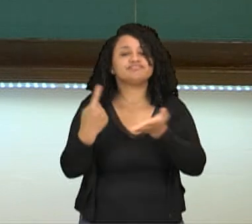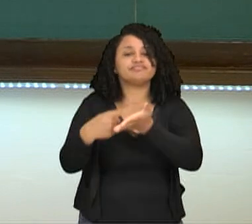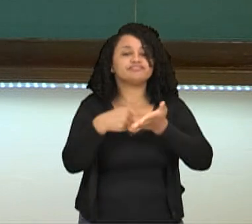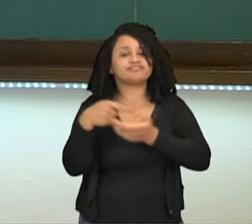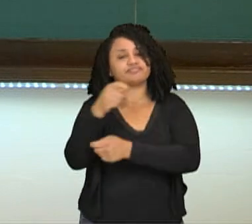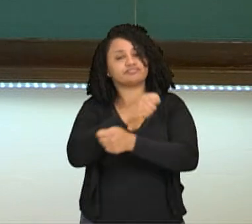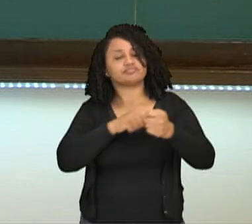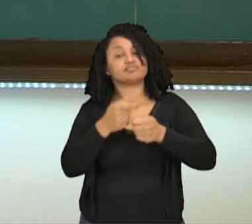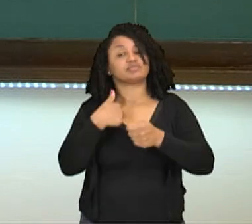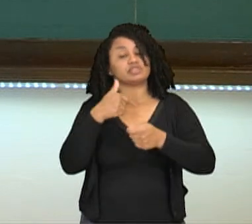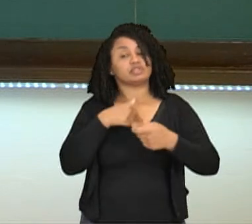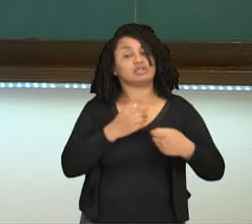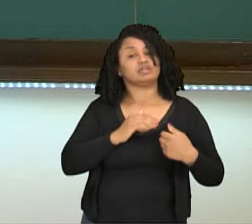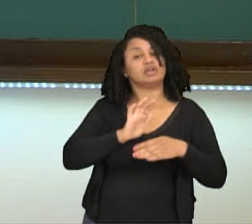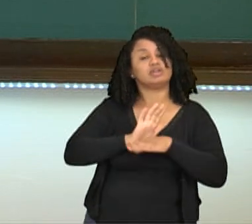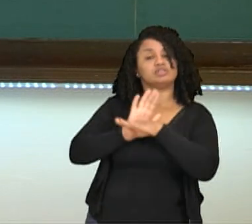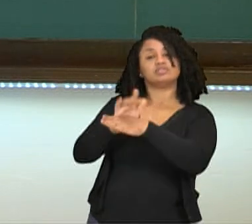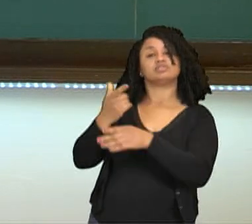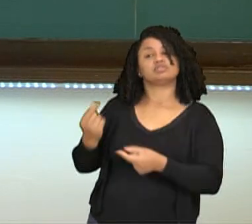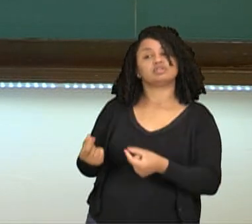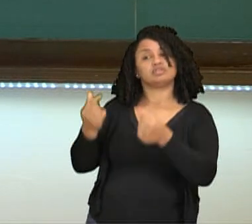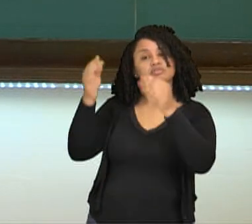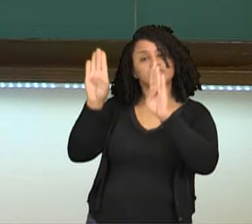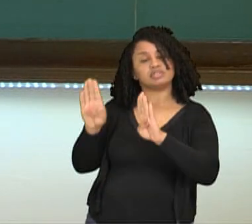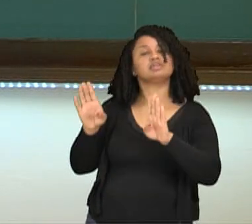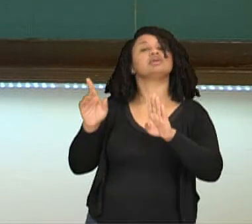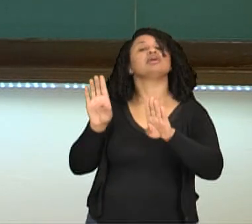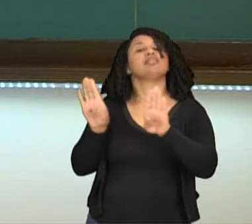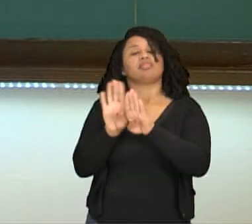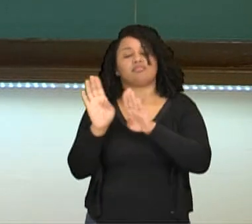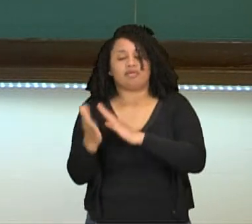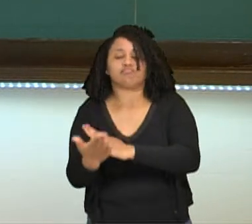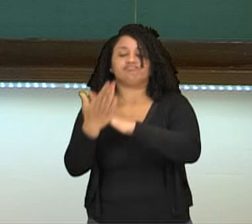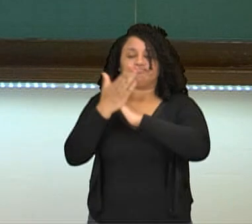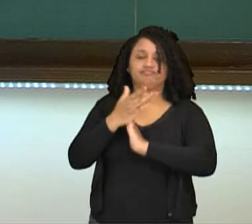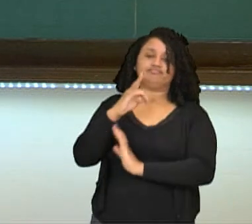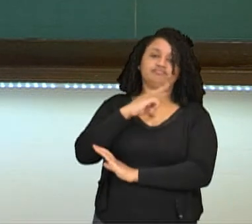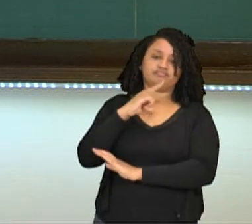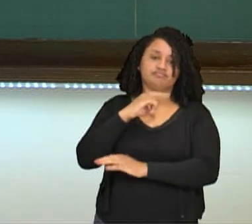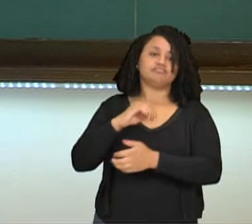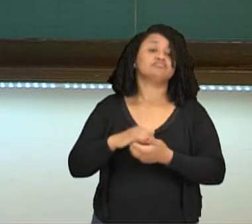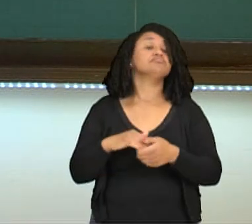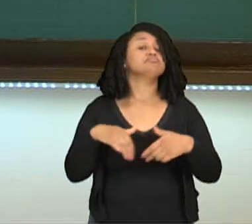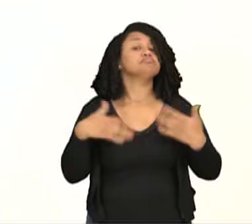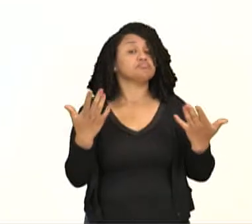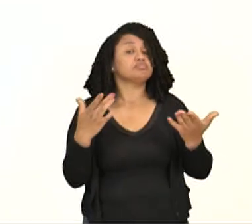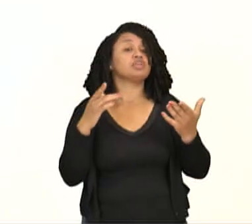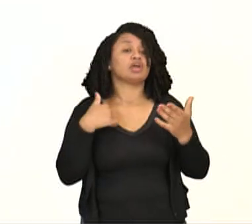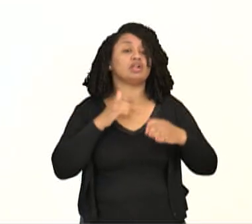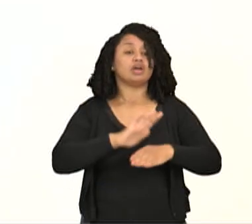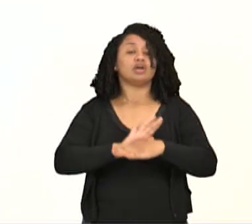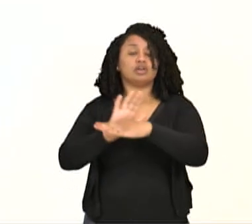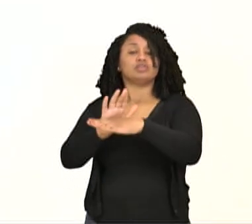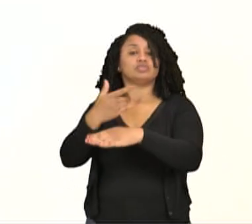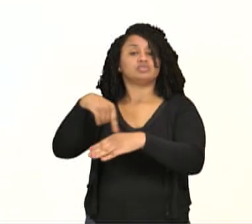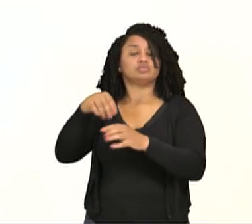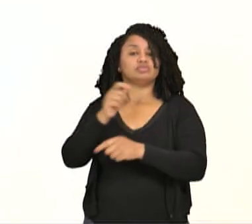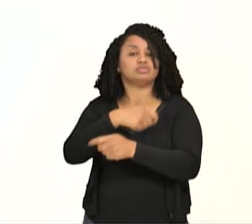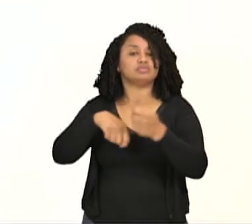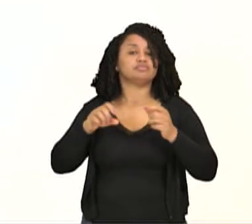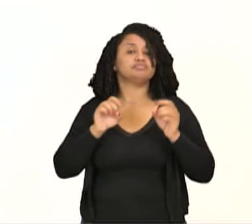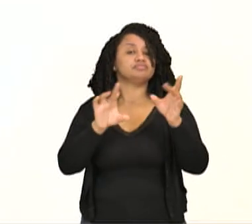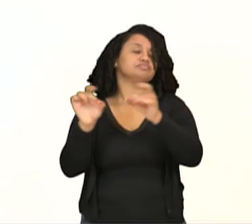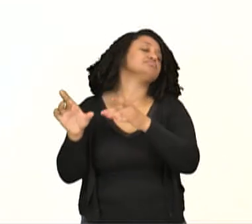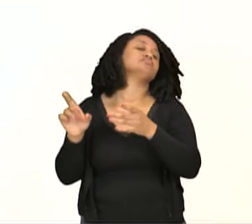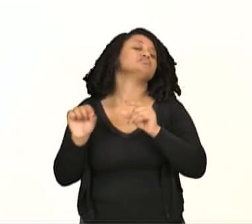ele beneficiasse a burguesia, ele também poderia ser beneficiado. E, inclusive, ele vai favorecer o comércio, o